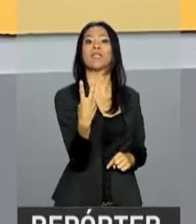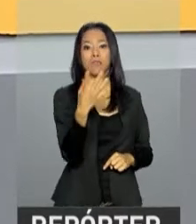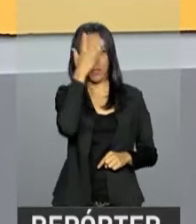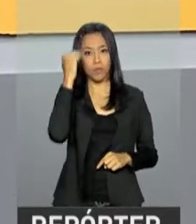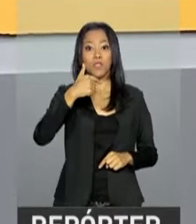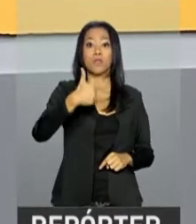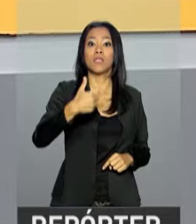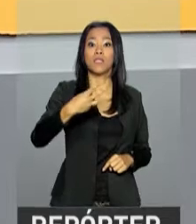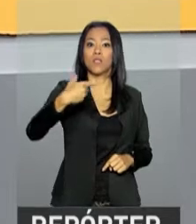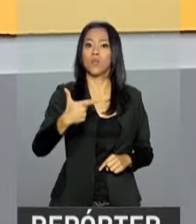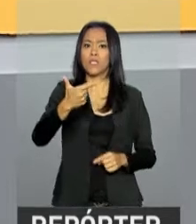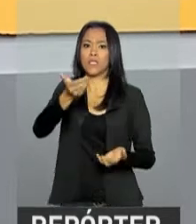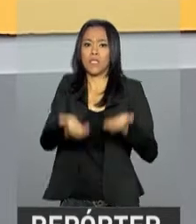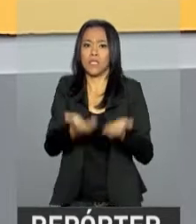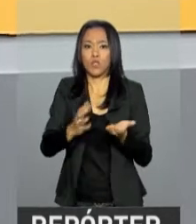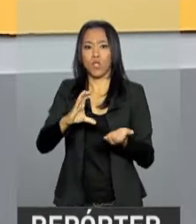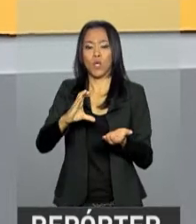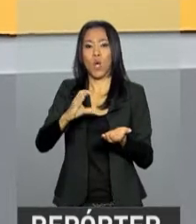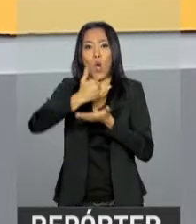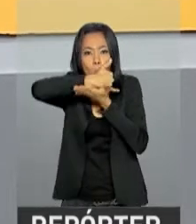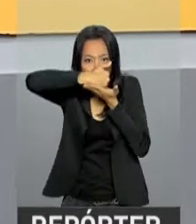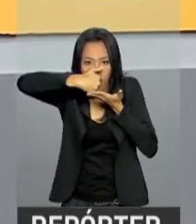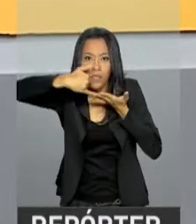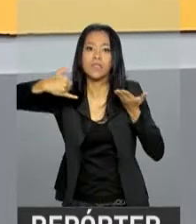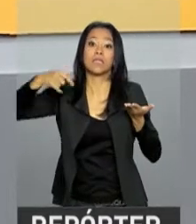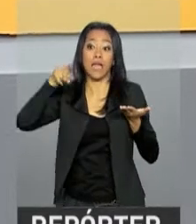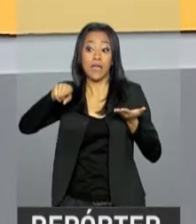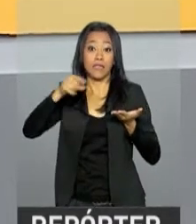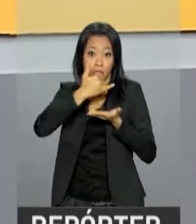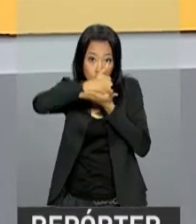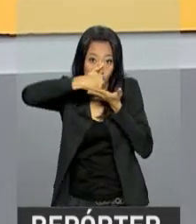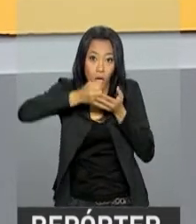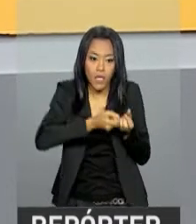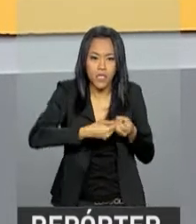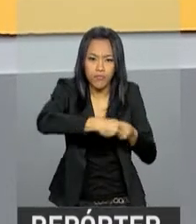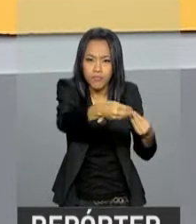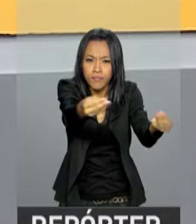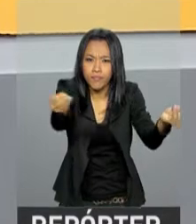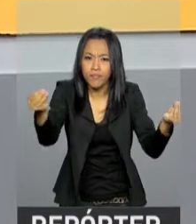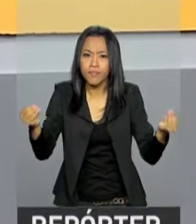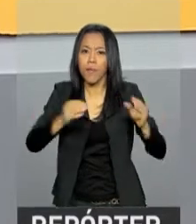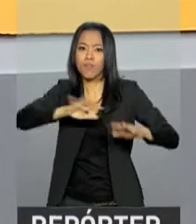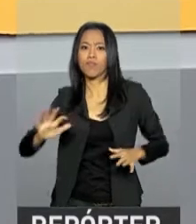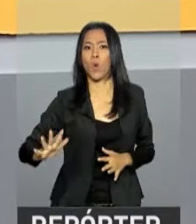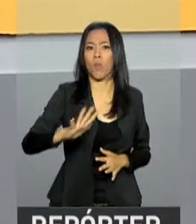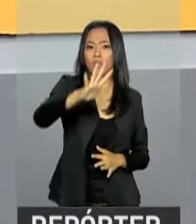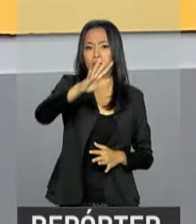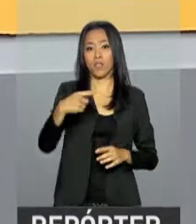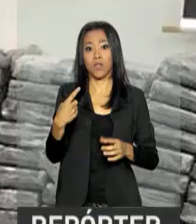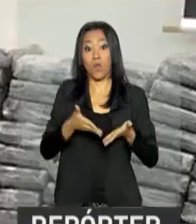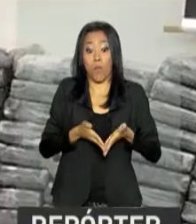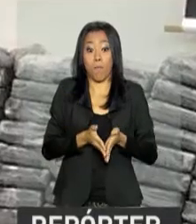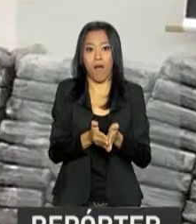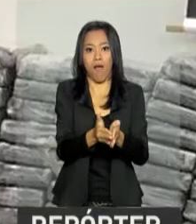cocaína em itaguaí no rio de janeiro há suspeita de que a droga seria distribuída a comunidade do estado por meio de pequenas embarcações